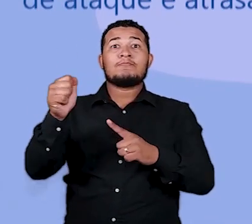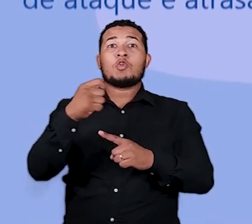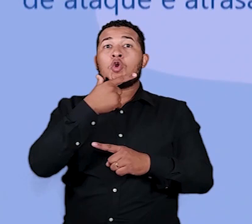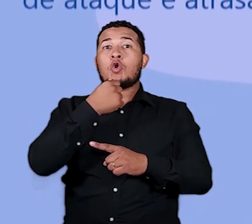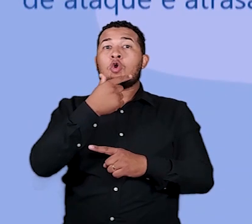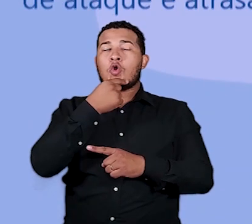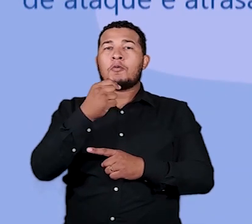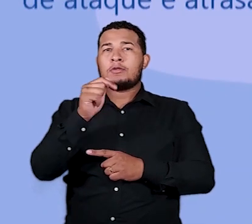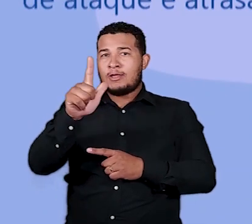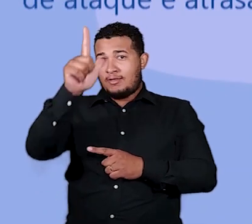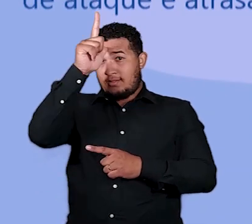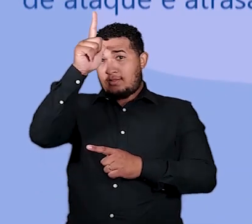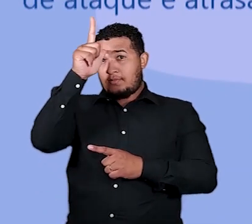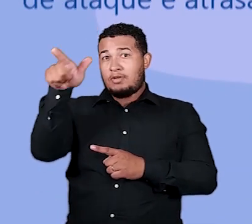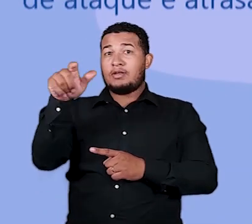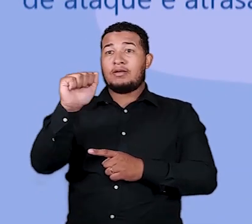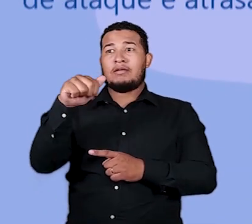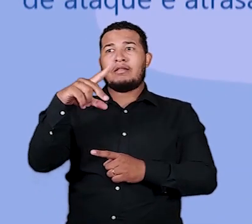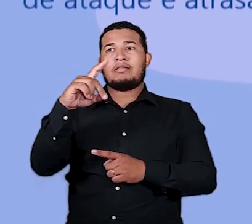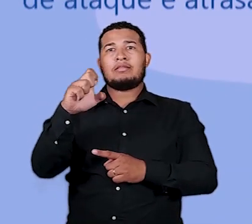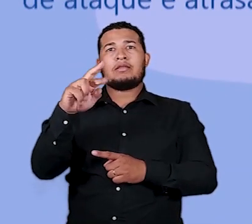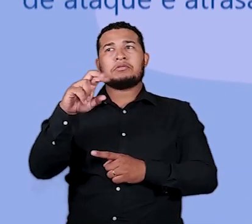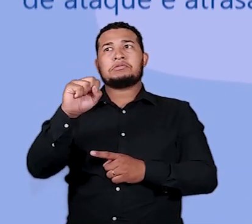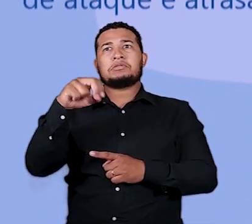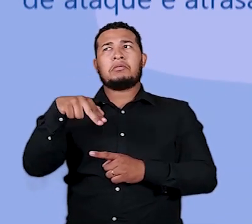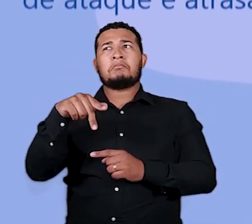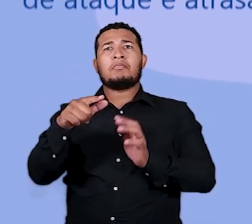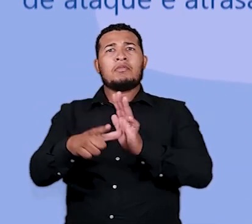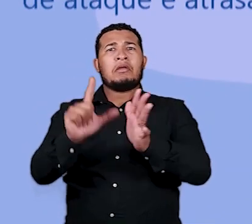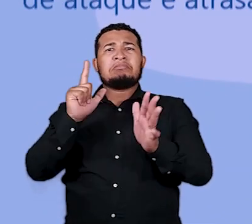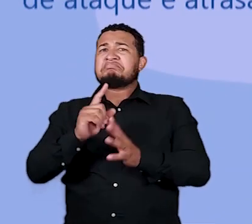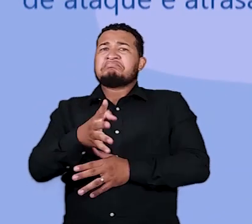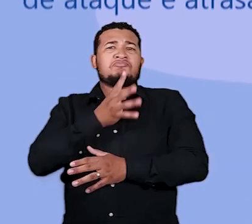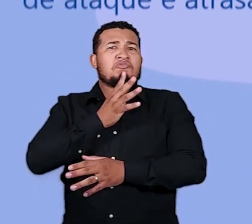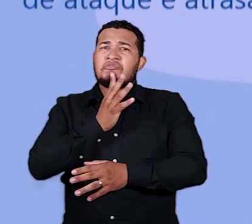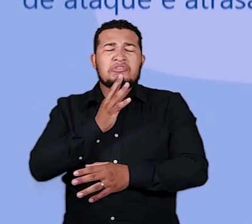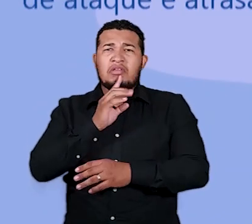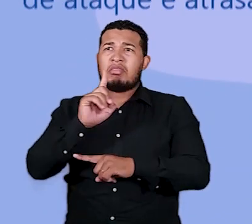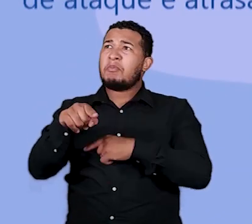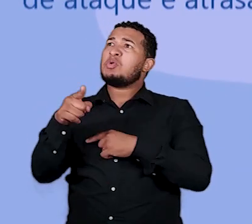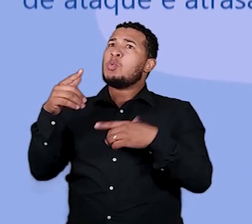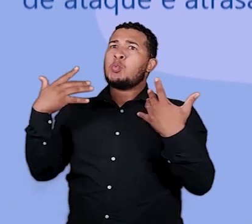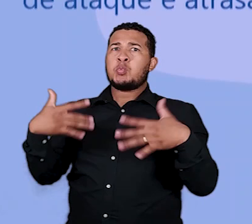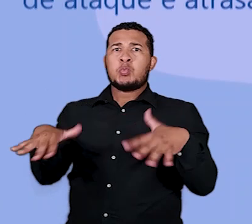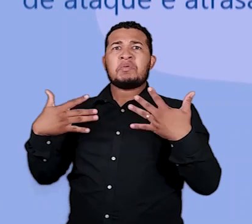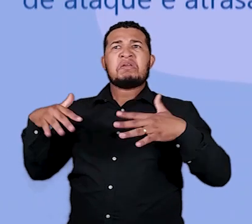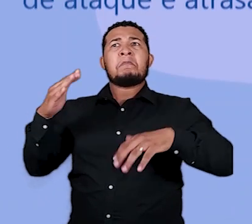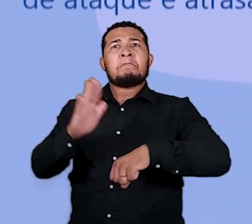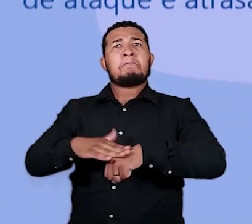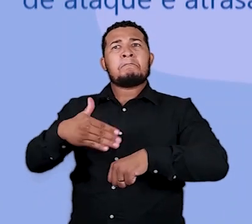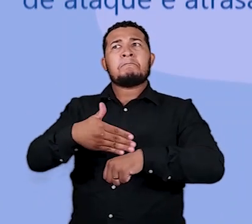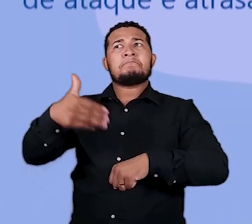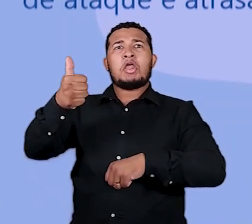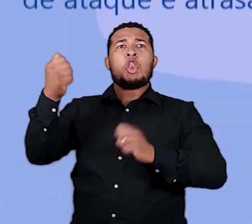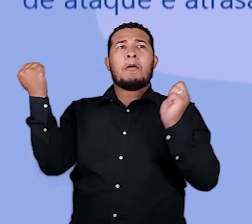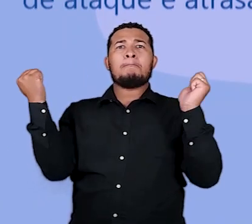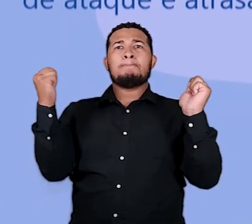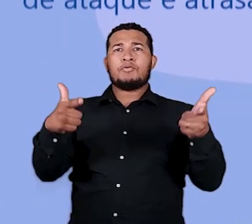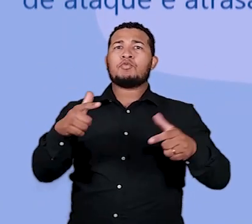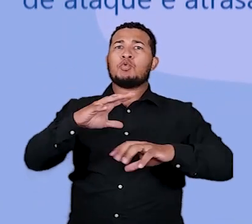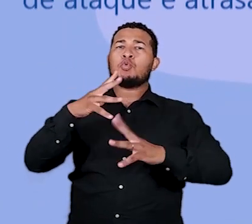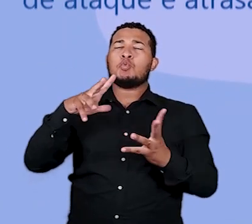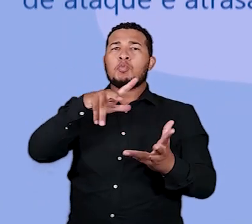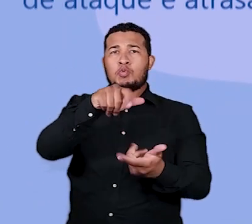o alemão Adolf Anderssen, relativamente desconhecido à época, sendo aclamado como o melhor enxadrista do